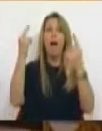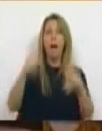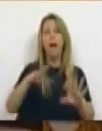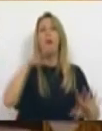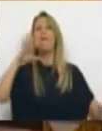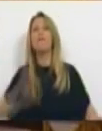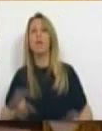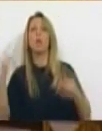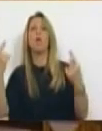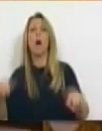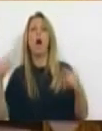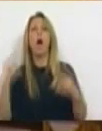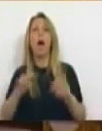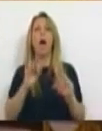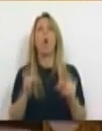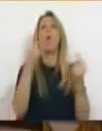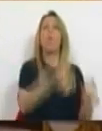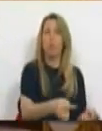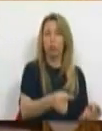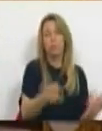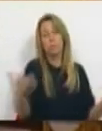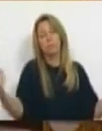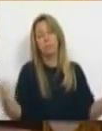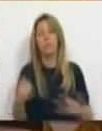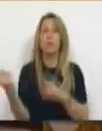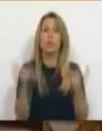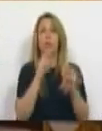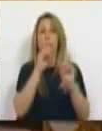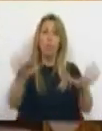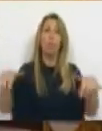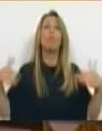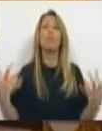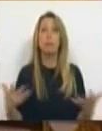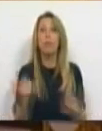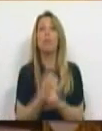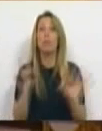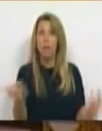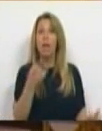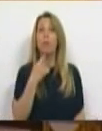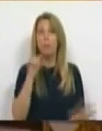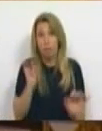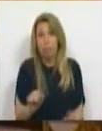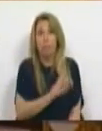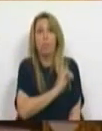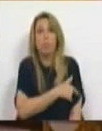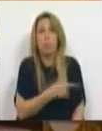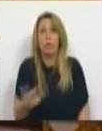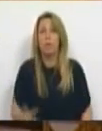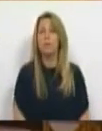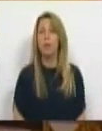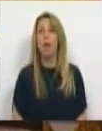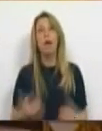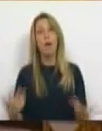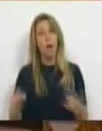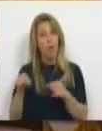enteados, esta discussão só foi possível porque a Grã-Bretanha é uma potência. Já relativamente